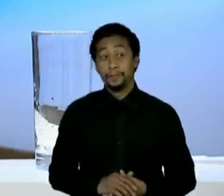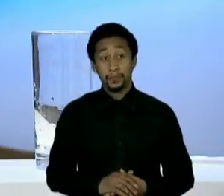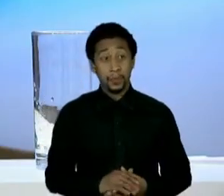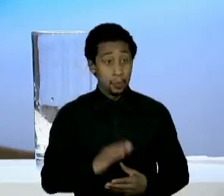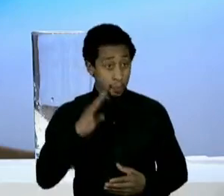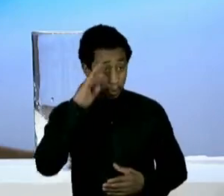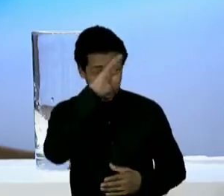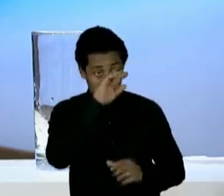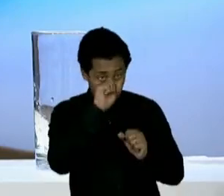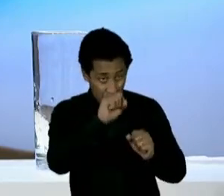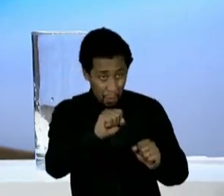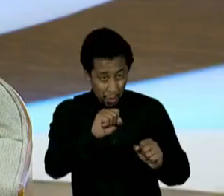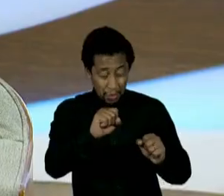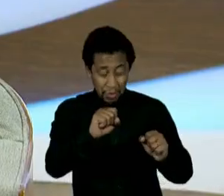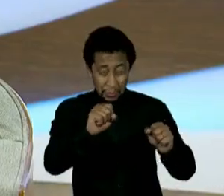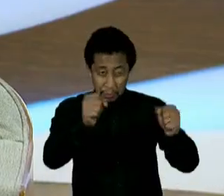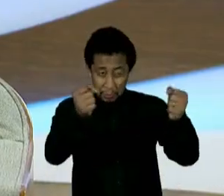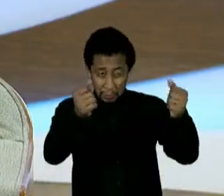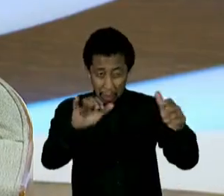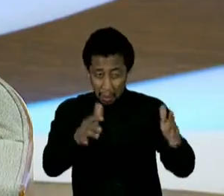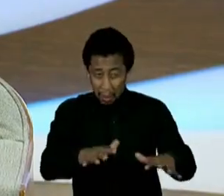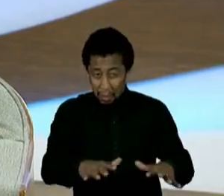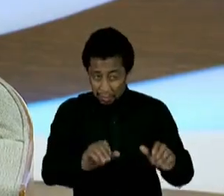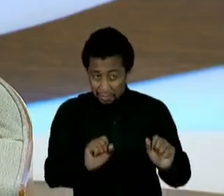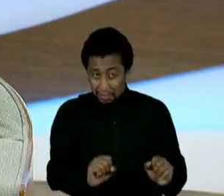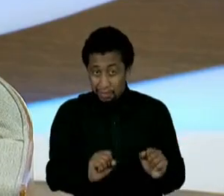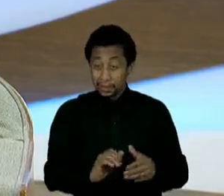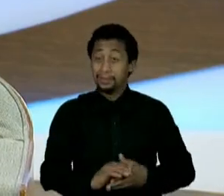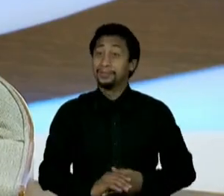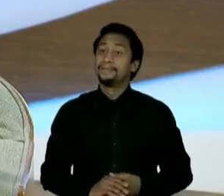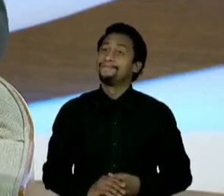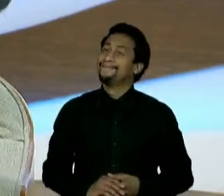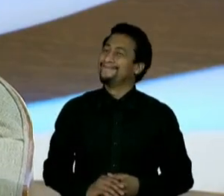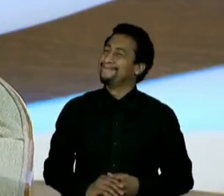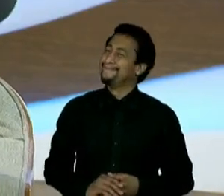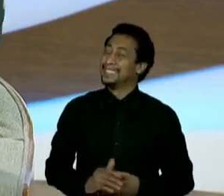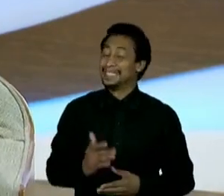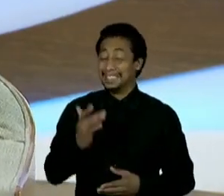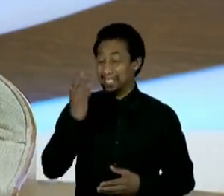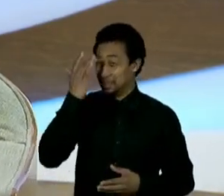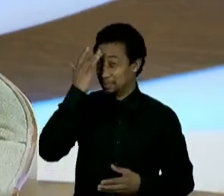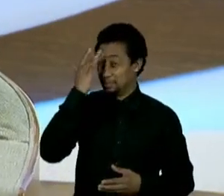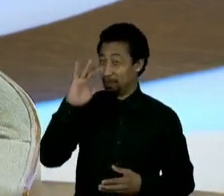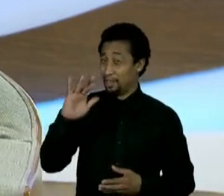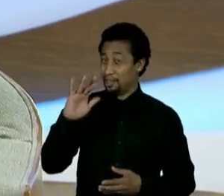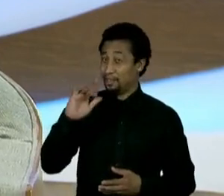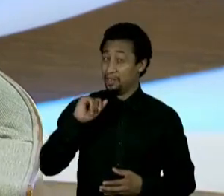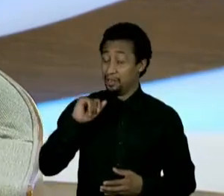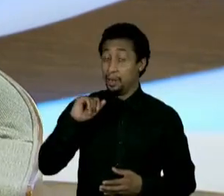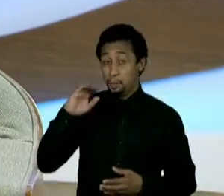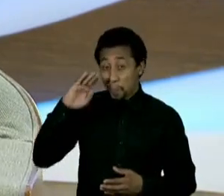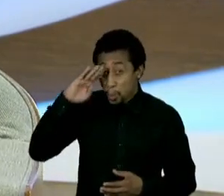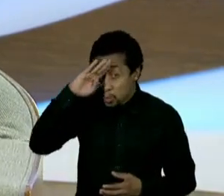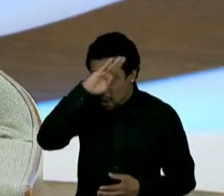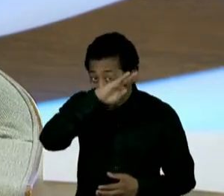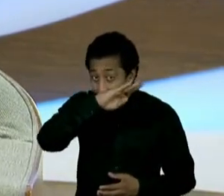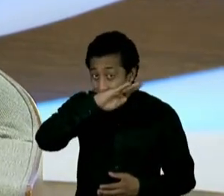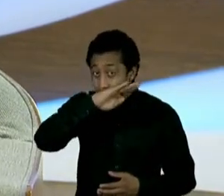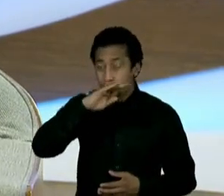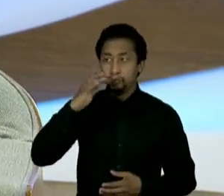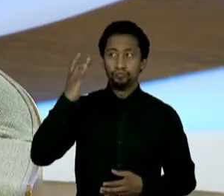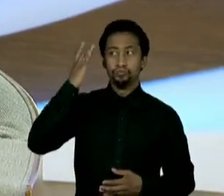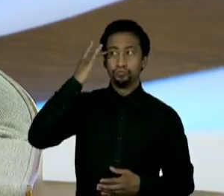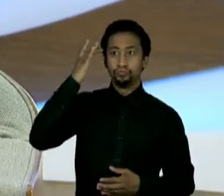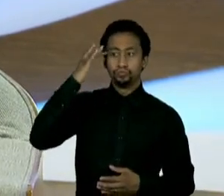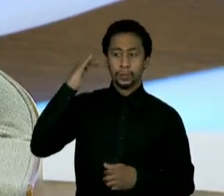ruptura exato isso e eu não sei se ele tem essa cabeça suficiente para tudo isso sabe eu acho que ele